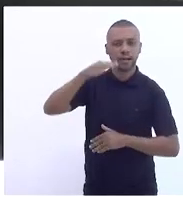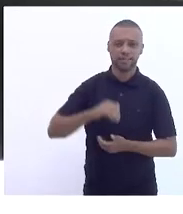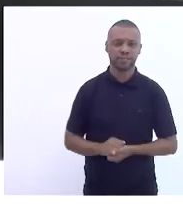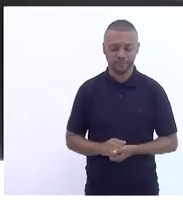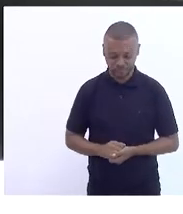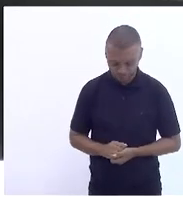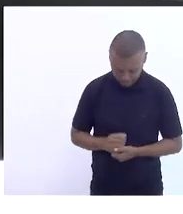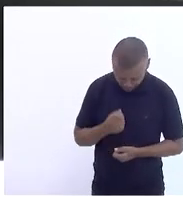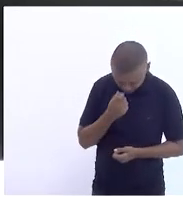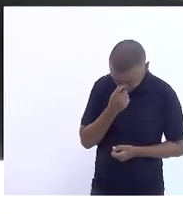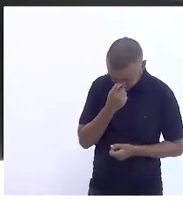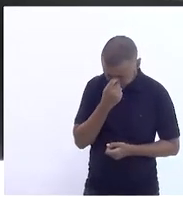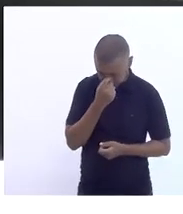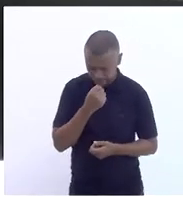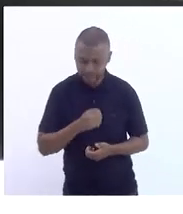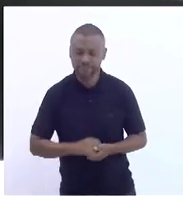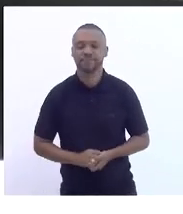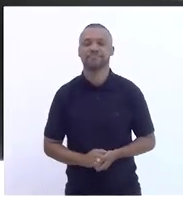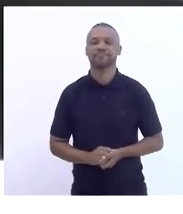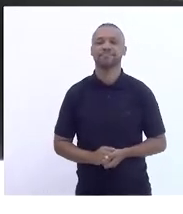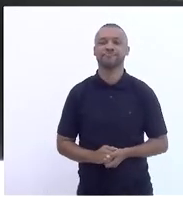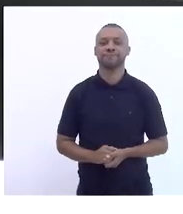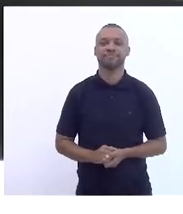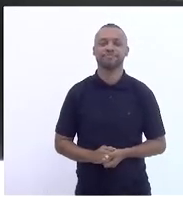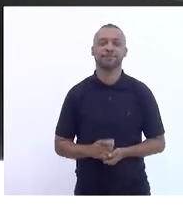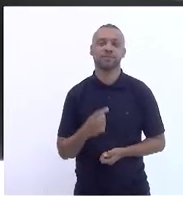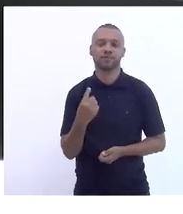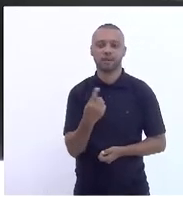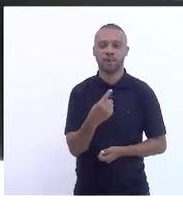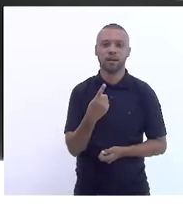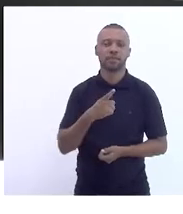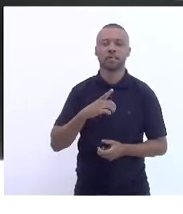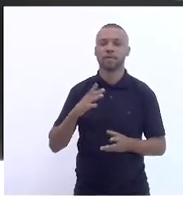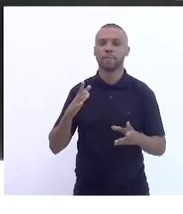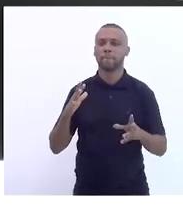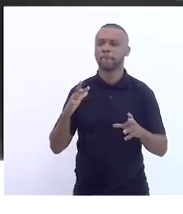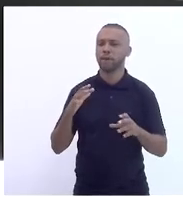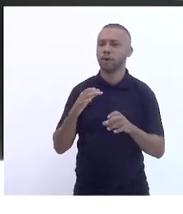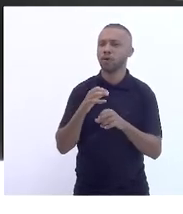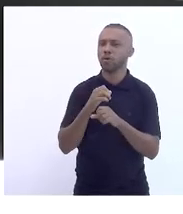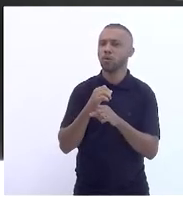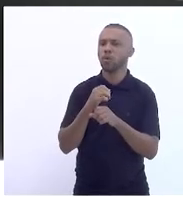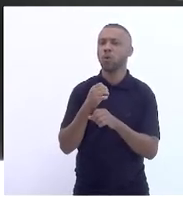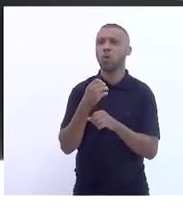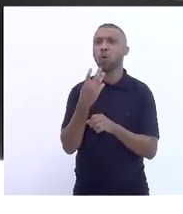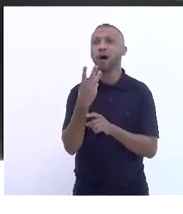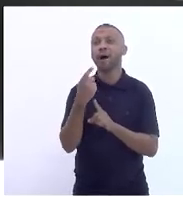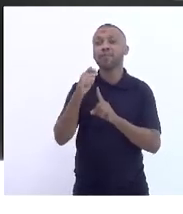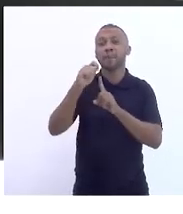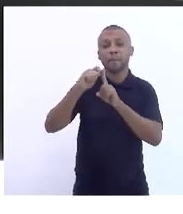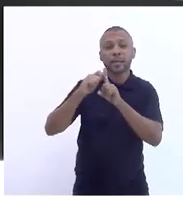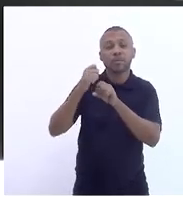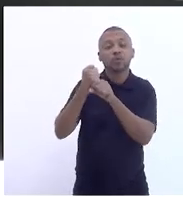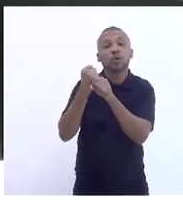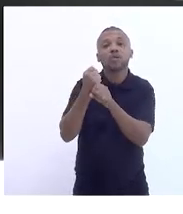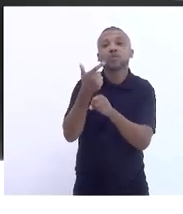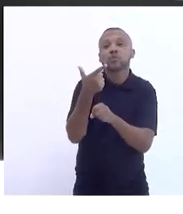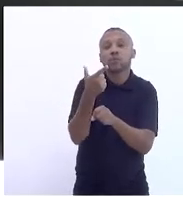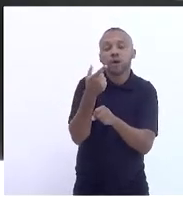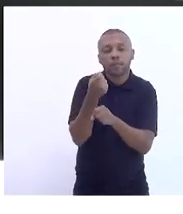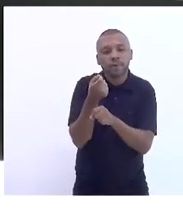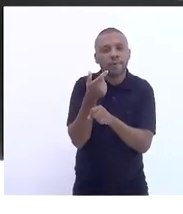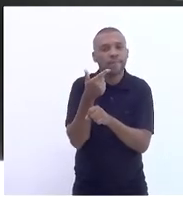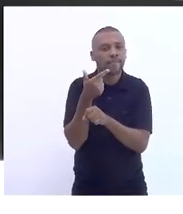gente é só nos quatro primeiros meses desse governo Cláudio